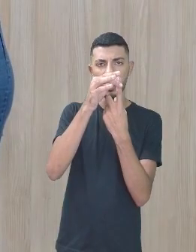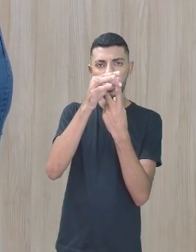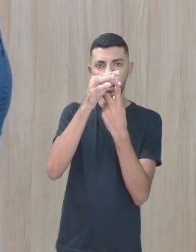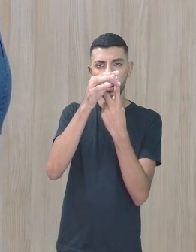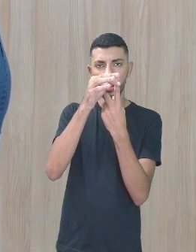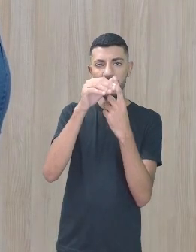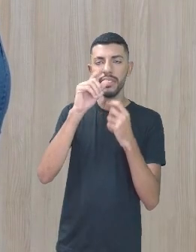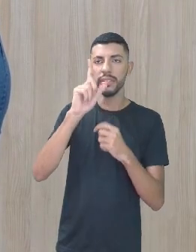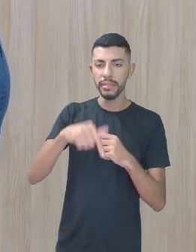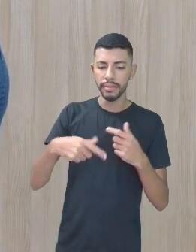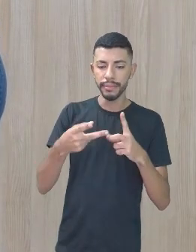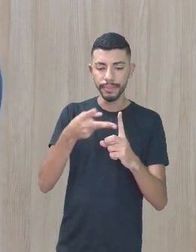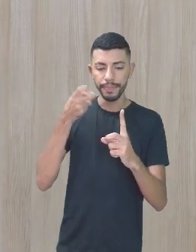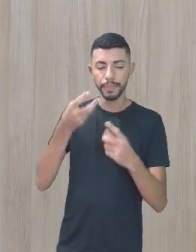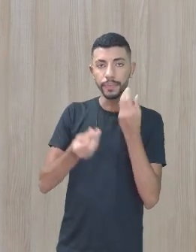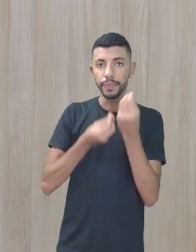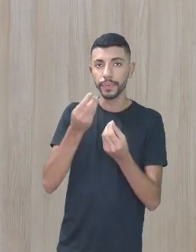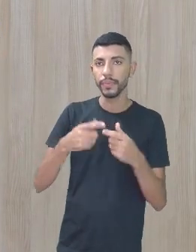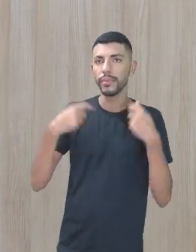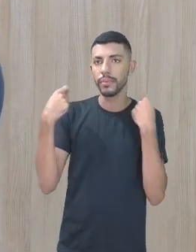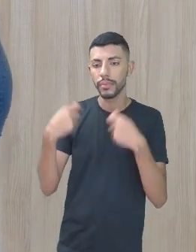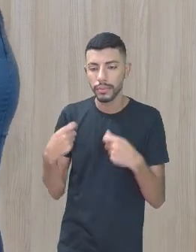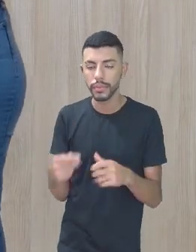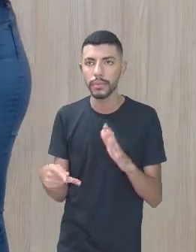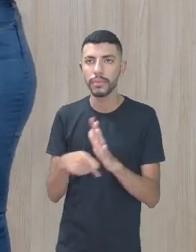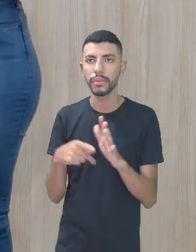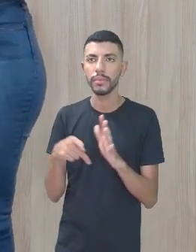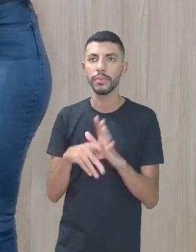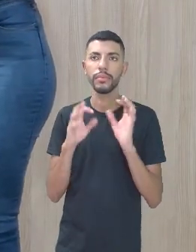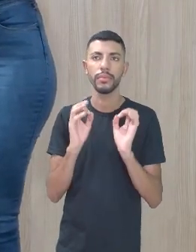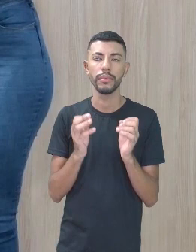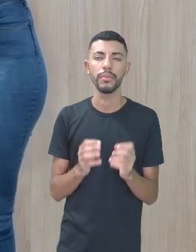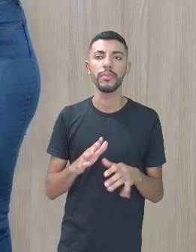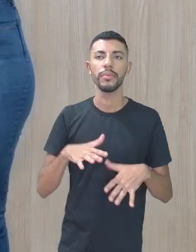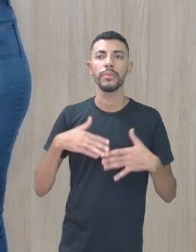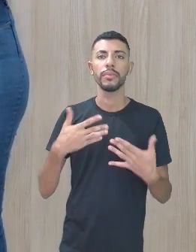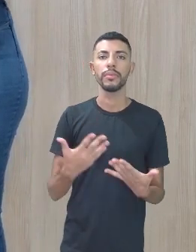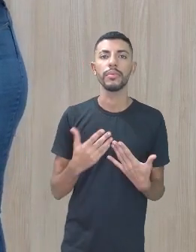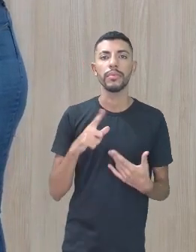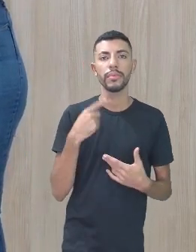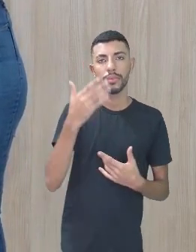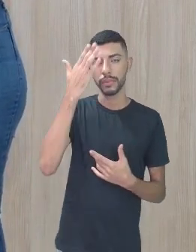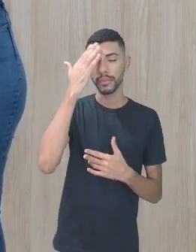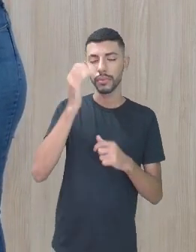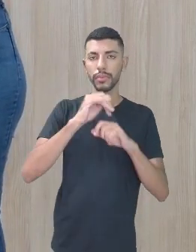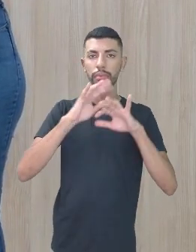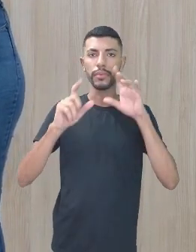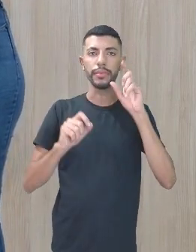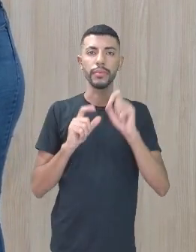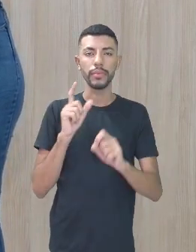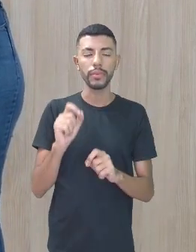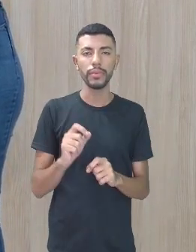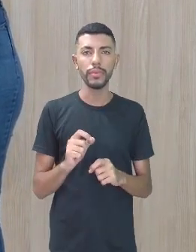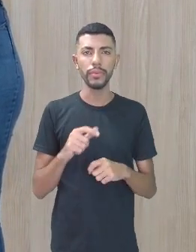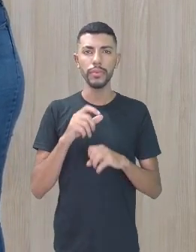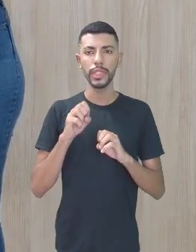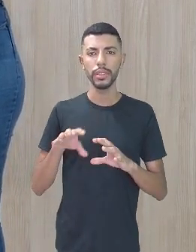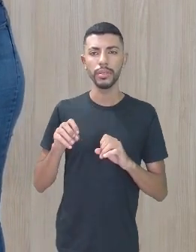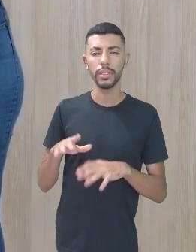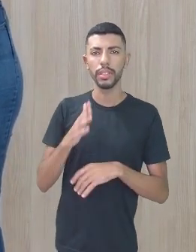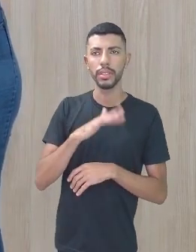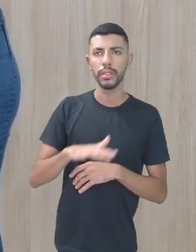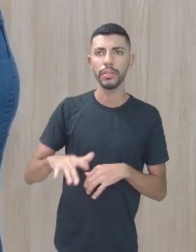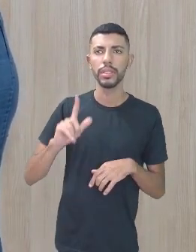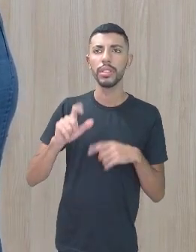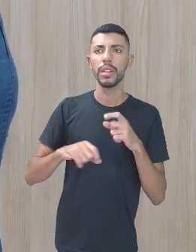nas suas necessidades, elas são percebidas nas suas possibilidades. E aí a gente entende que na educação infantil é um momento